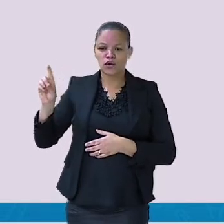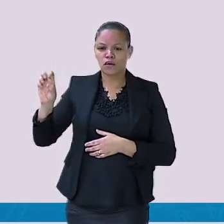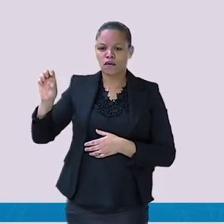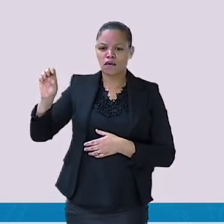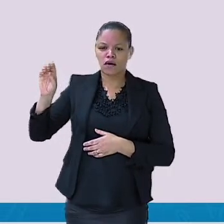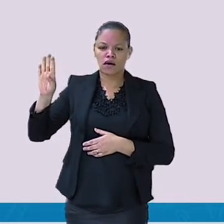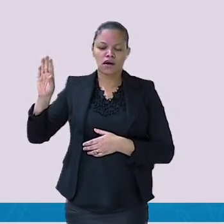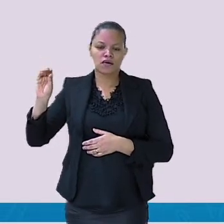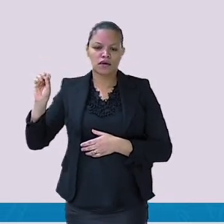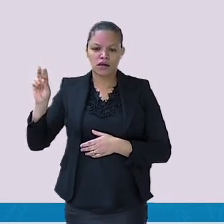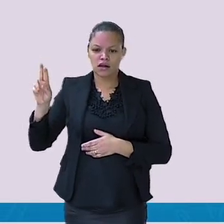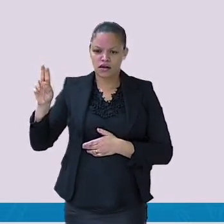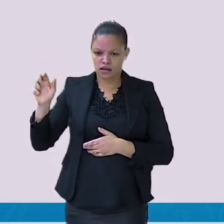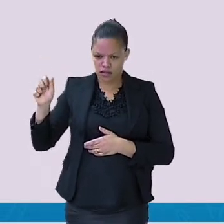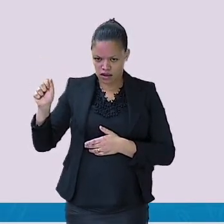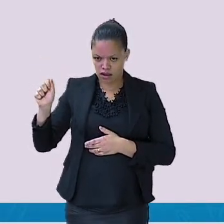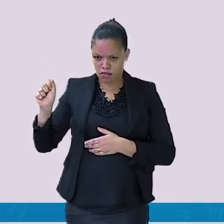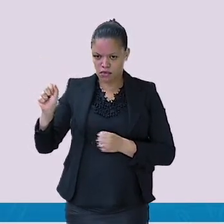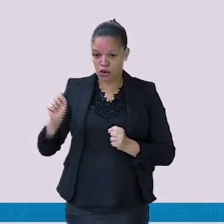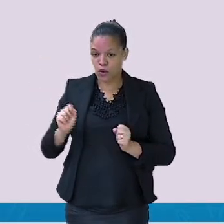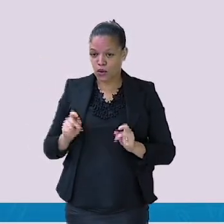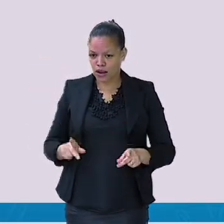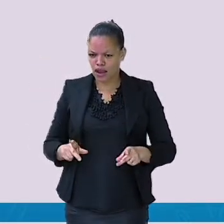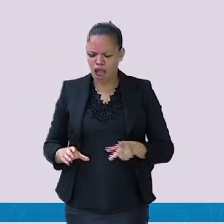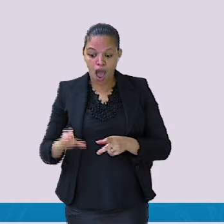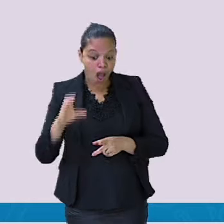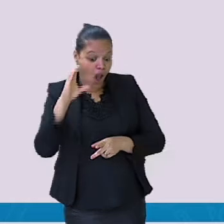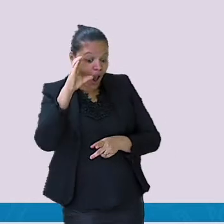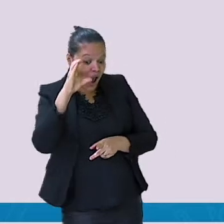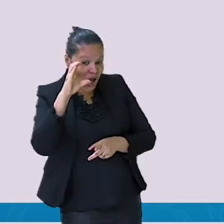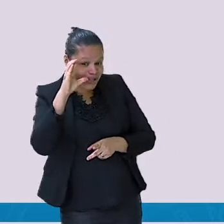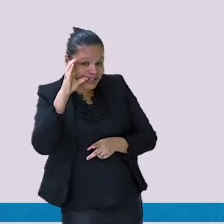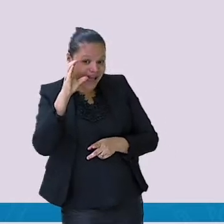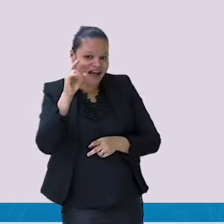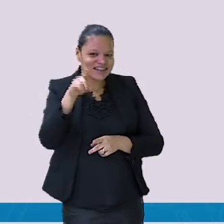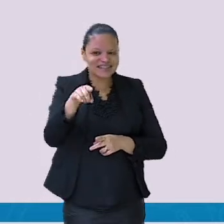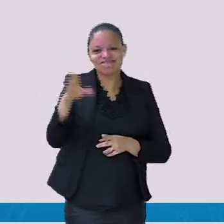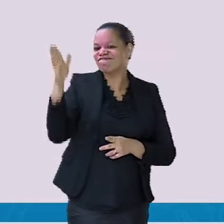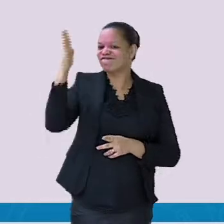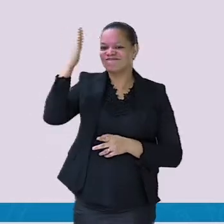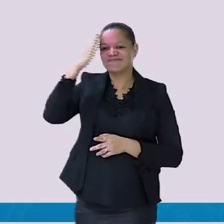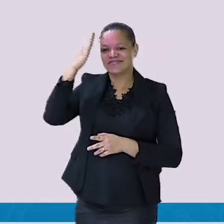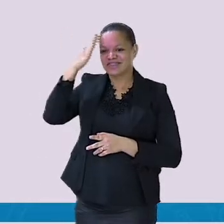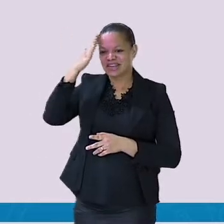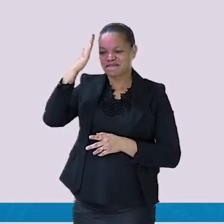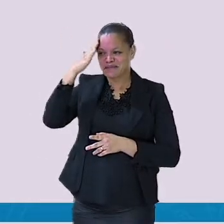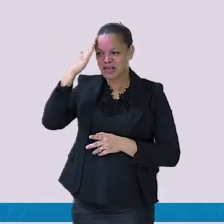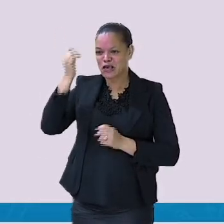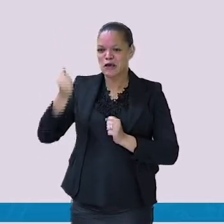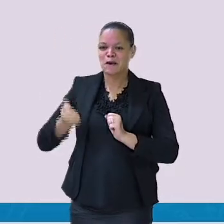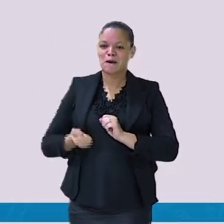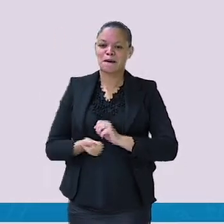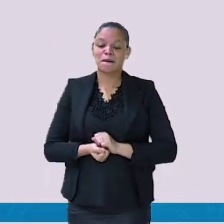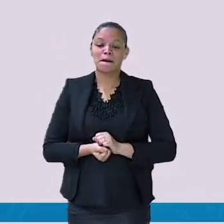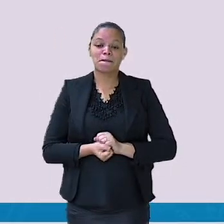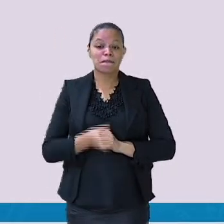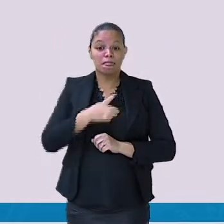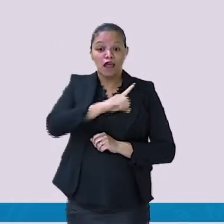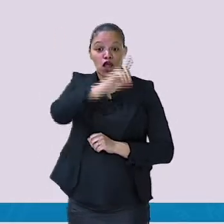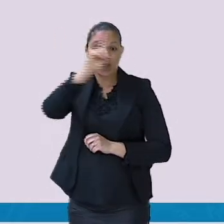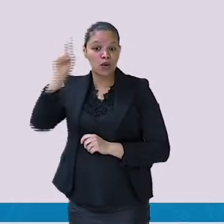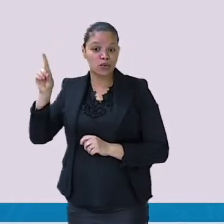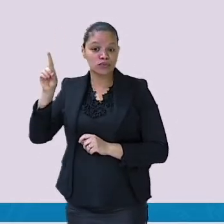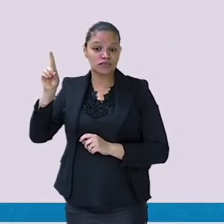você não sabia. Foi publicado e aqui acessado no dia 30 de